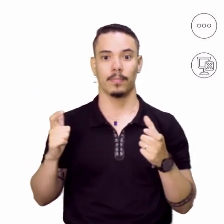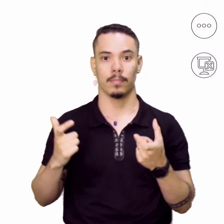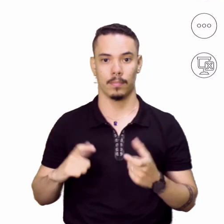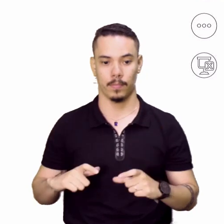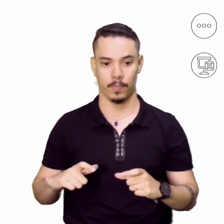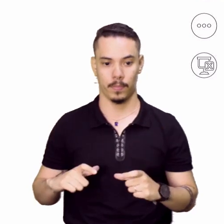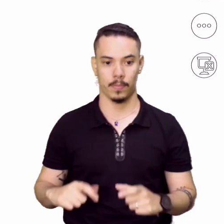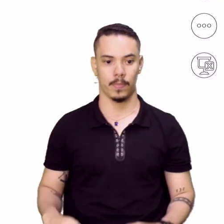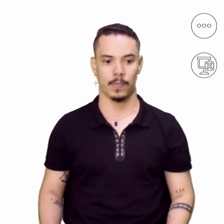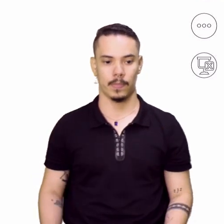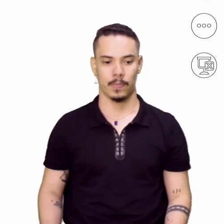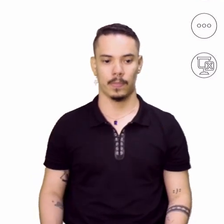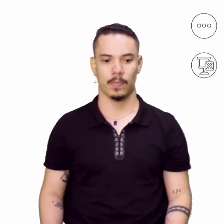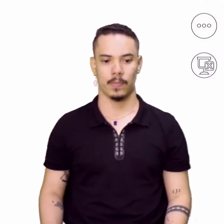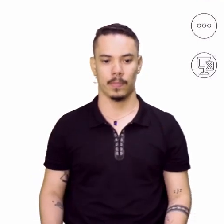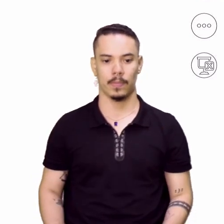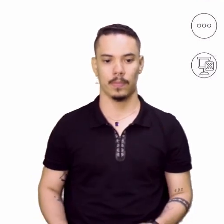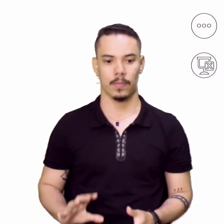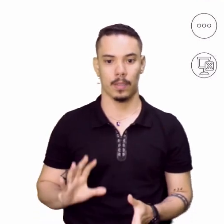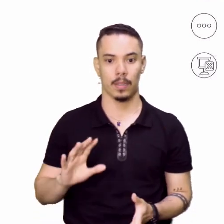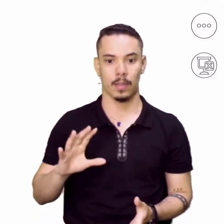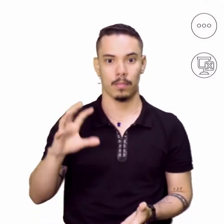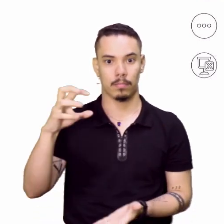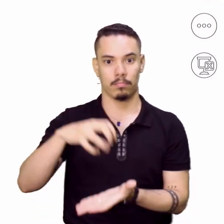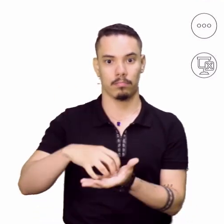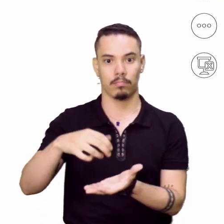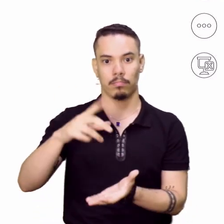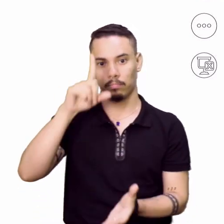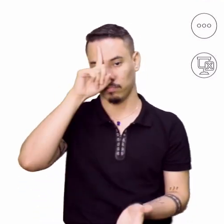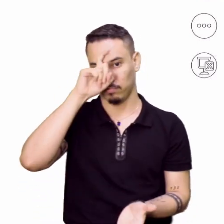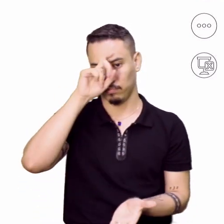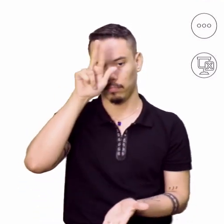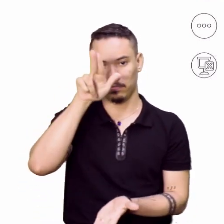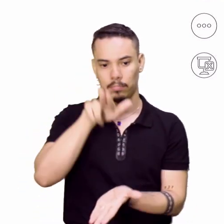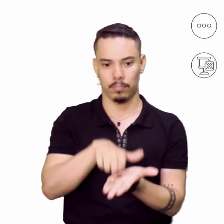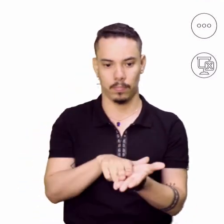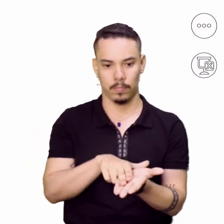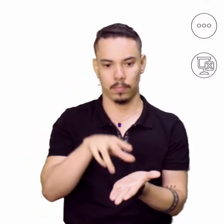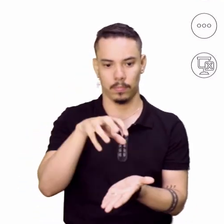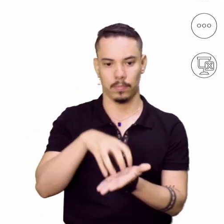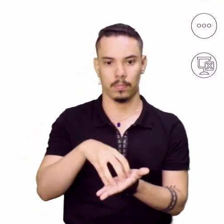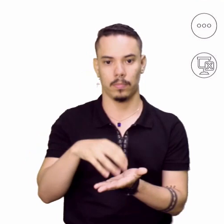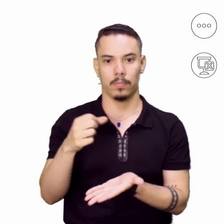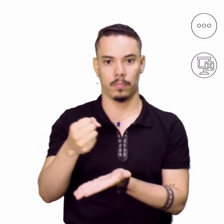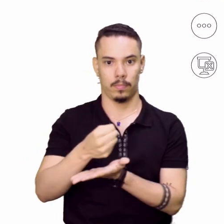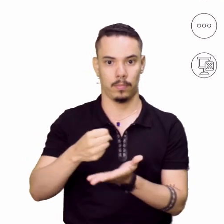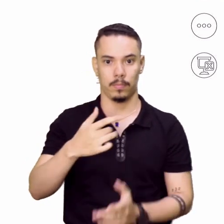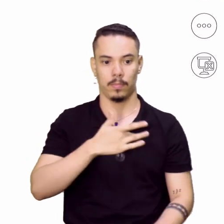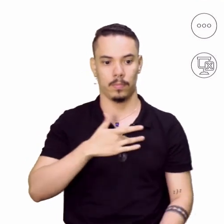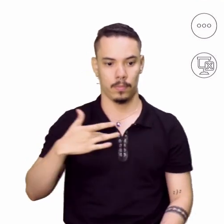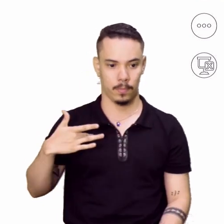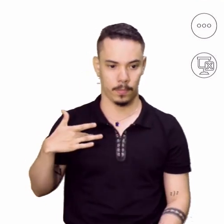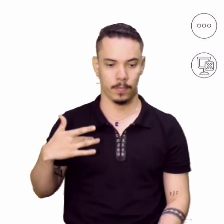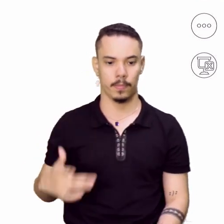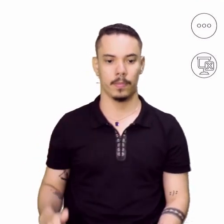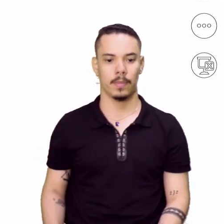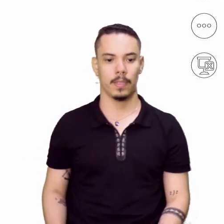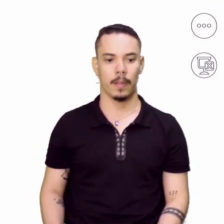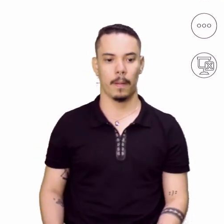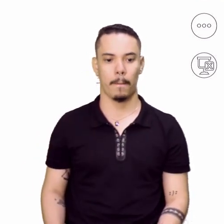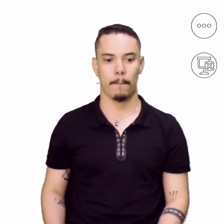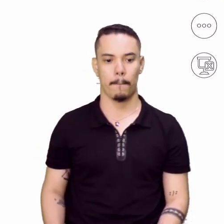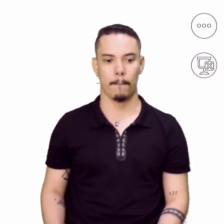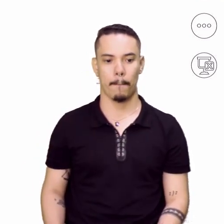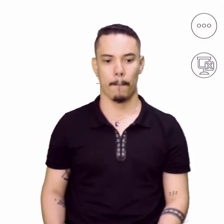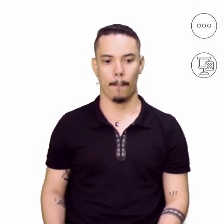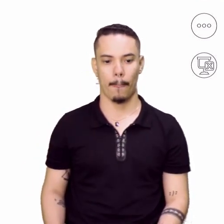o a unidade básica de saúde né UBS Então esse all my way through the UBS eu vou